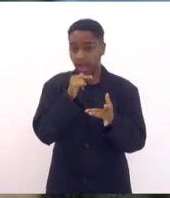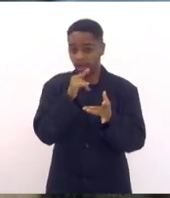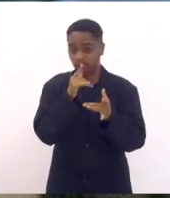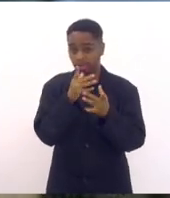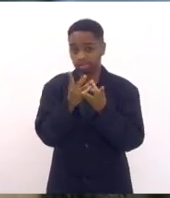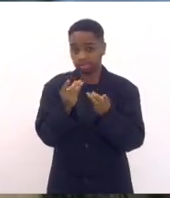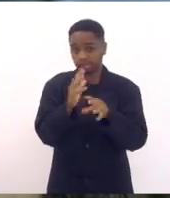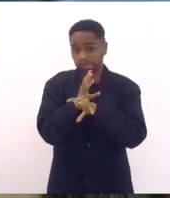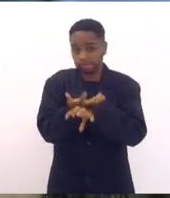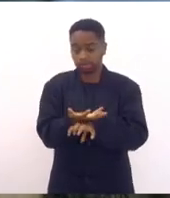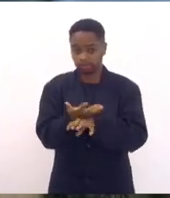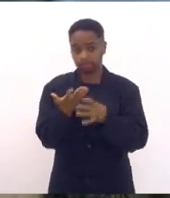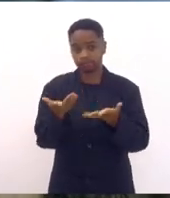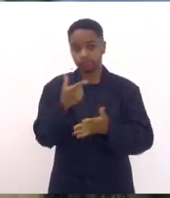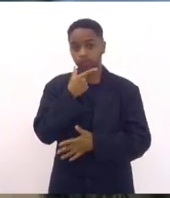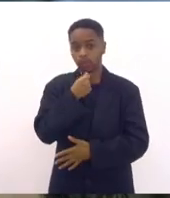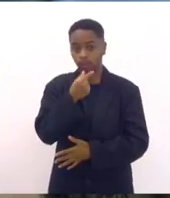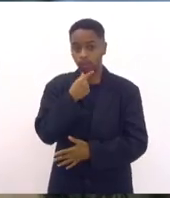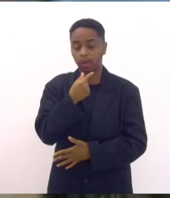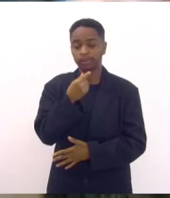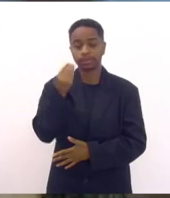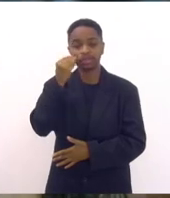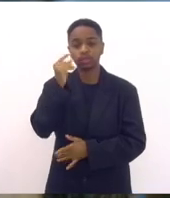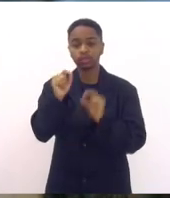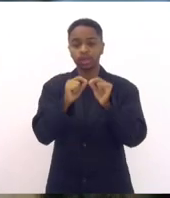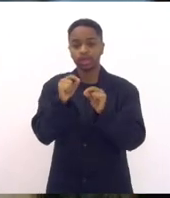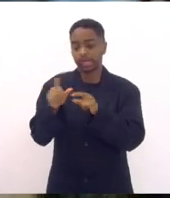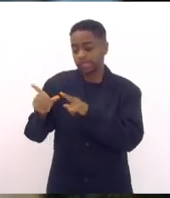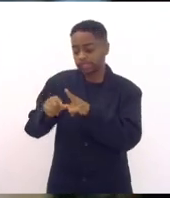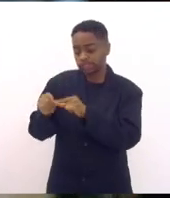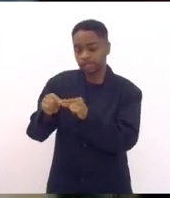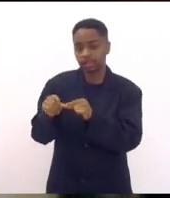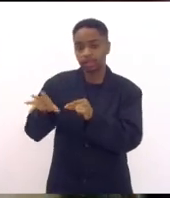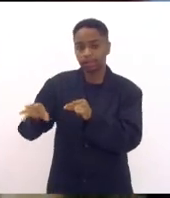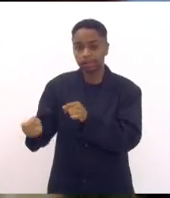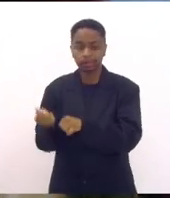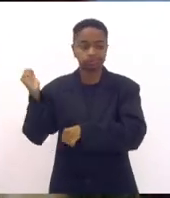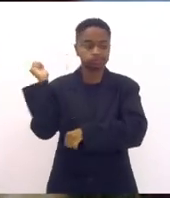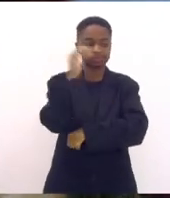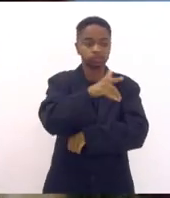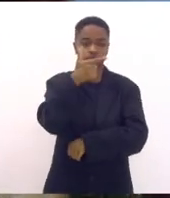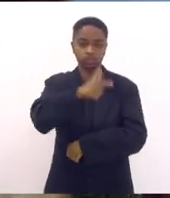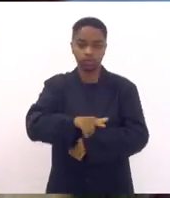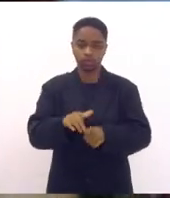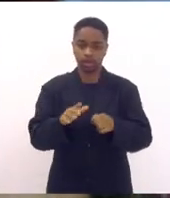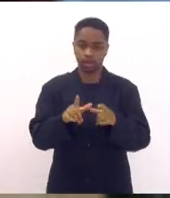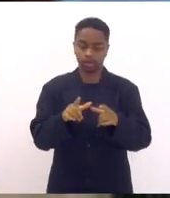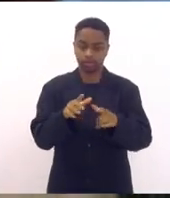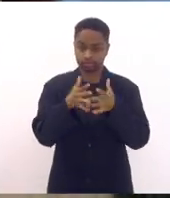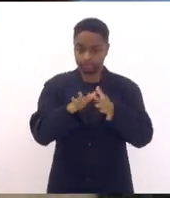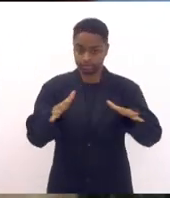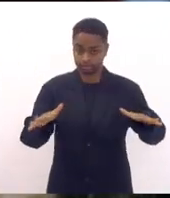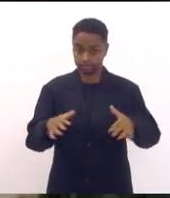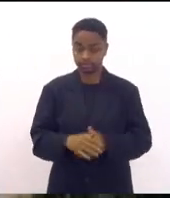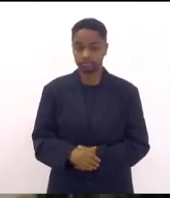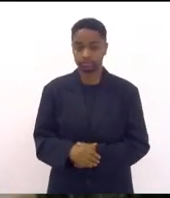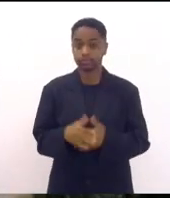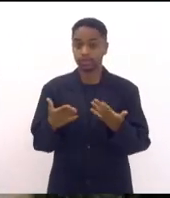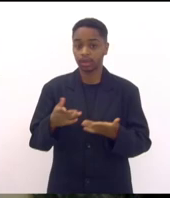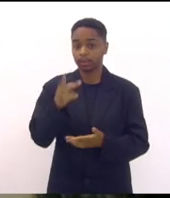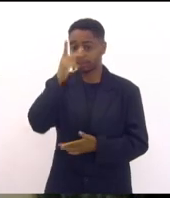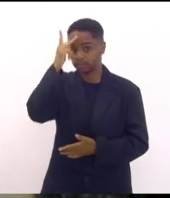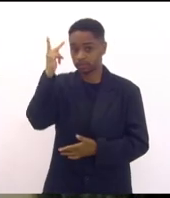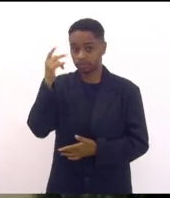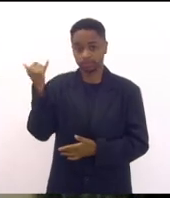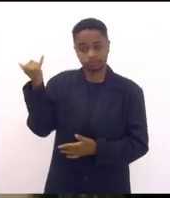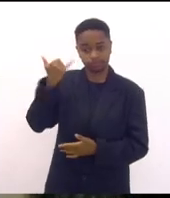aquele homem se determina a lançar de volta ao mar essas estrelas e alguém chega no ouvido dele e